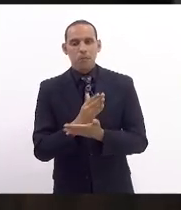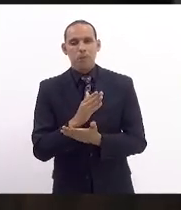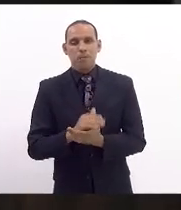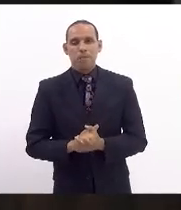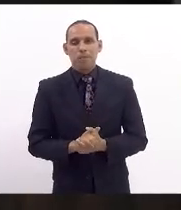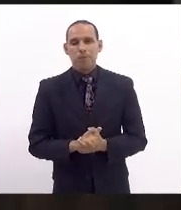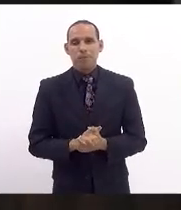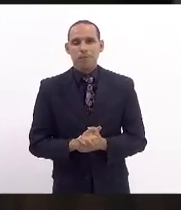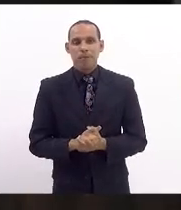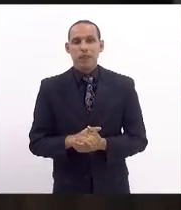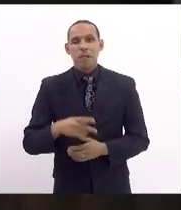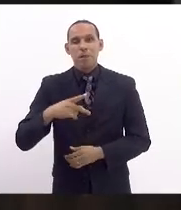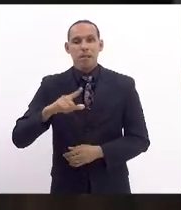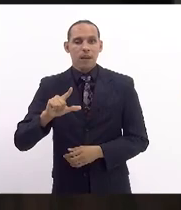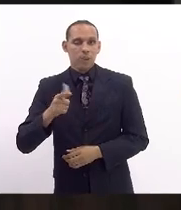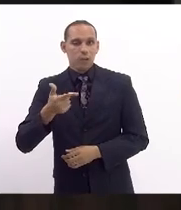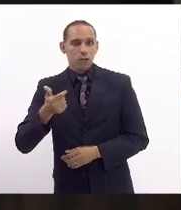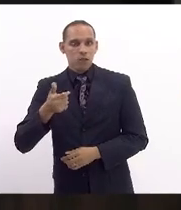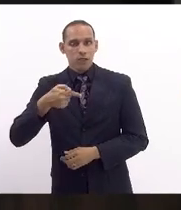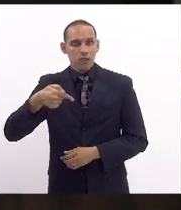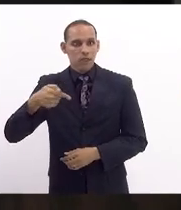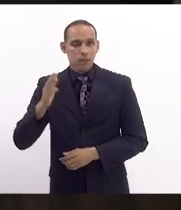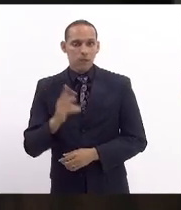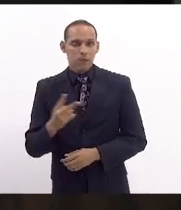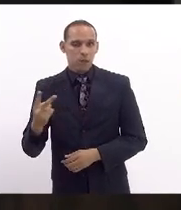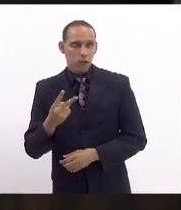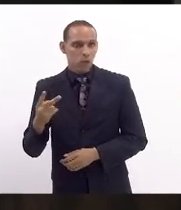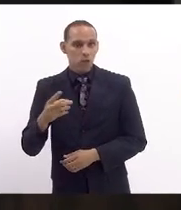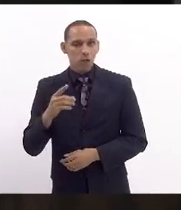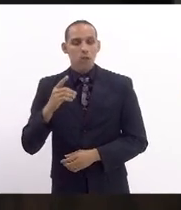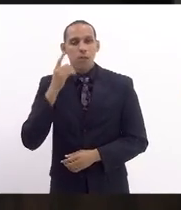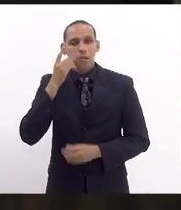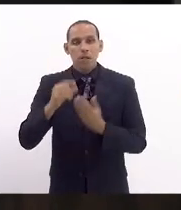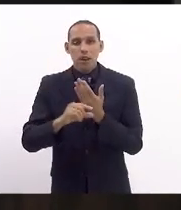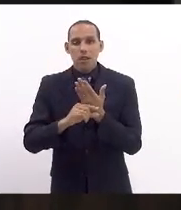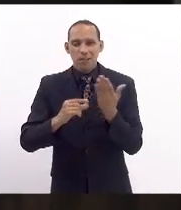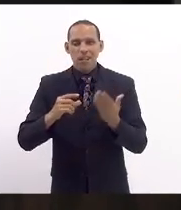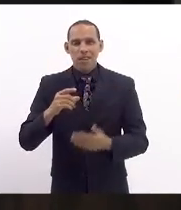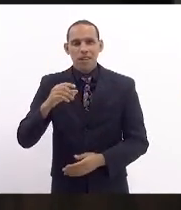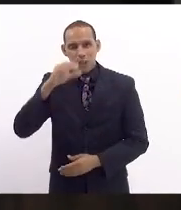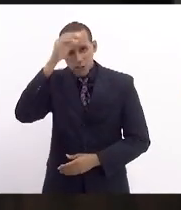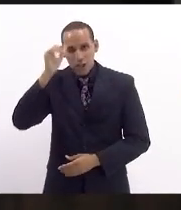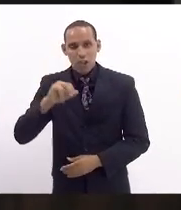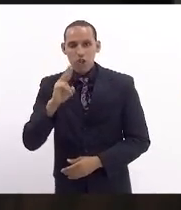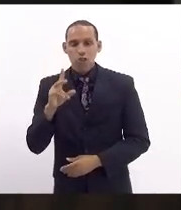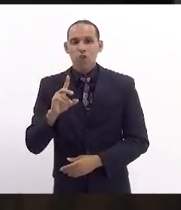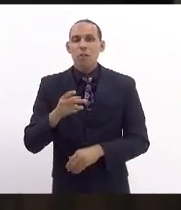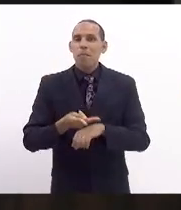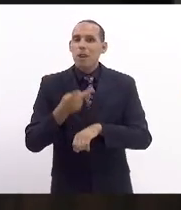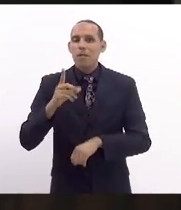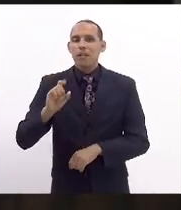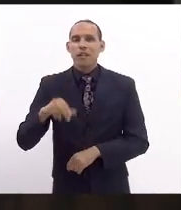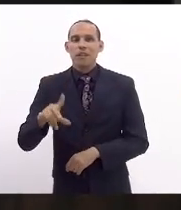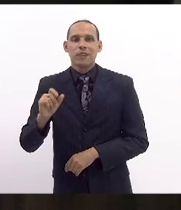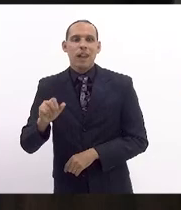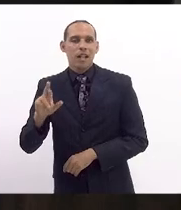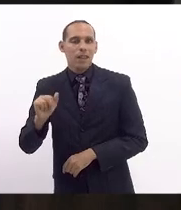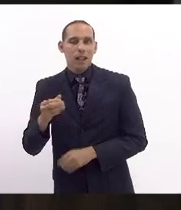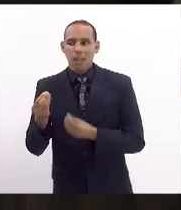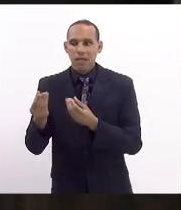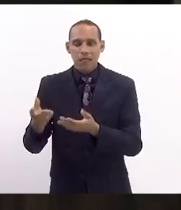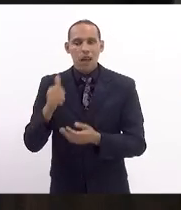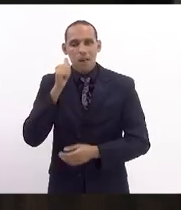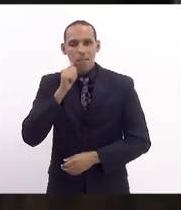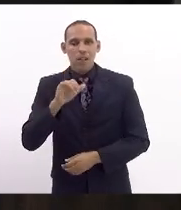pode a solução do 77/22 autoritatea Ju concede o prêmio Dandara a senhora Jorgina dos Santos